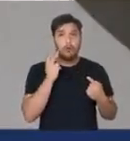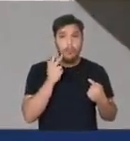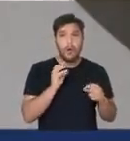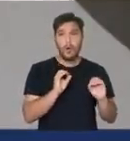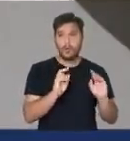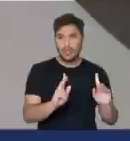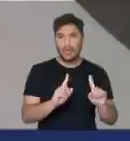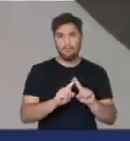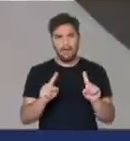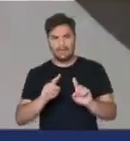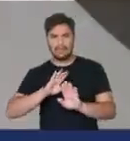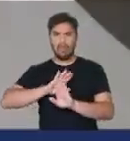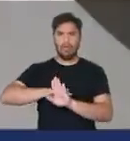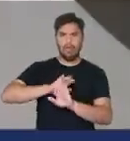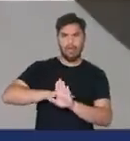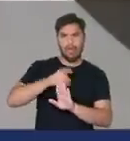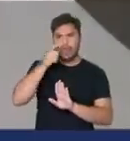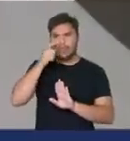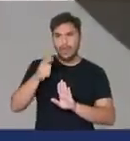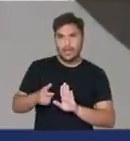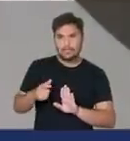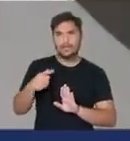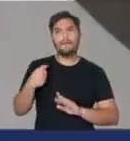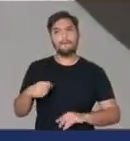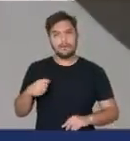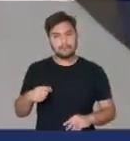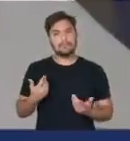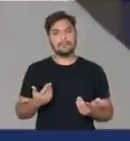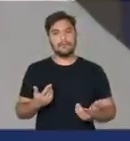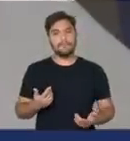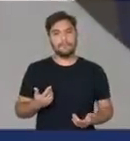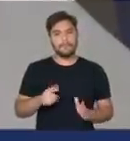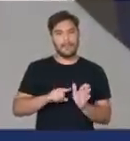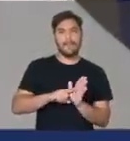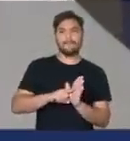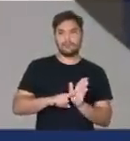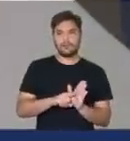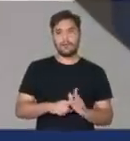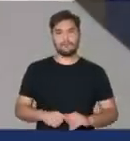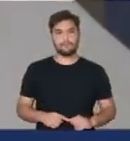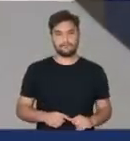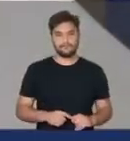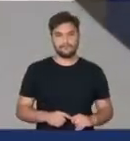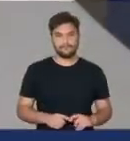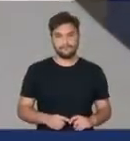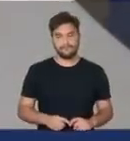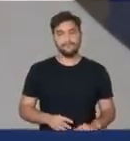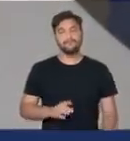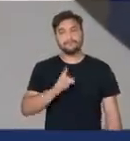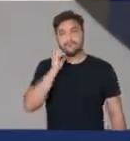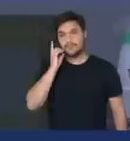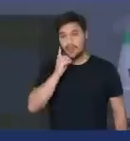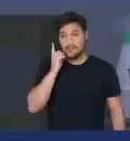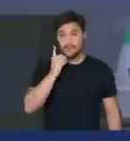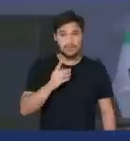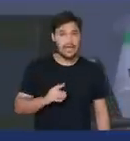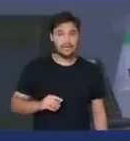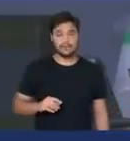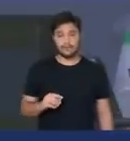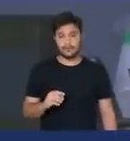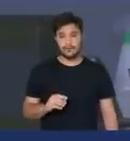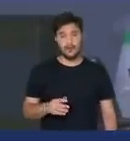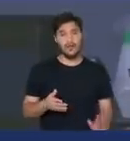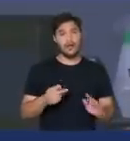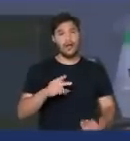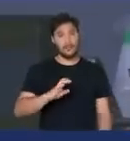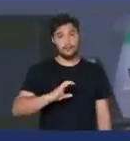se houver algum interesse por trás disso, que nós tenhamos condições aí de apurar. Deputada,